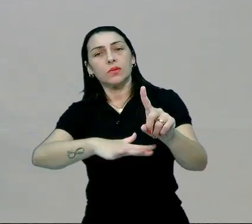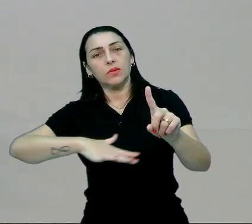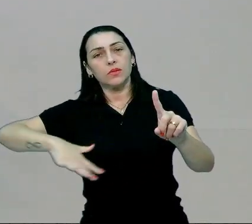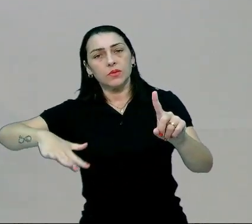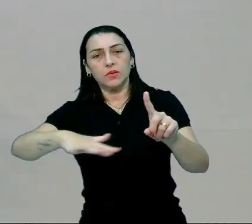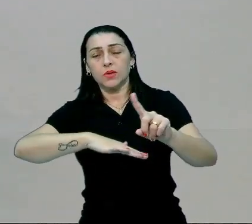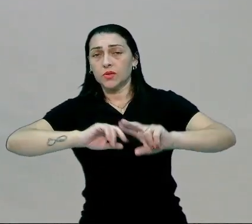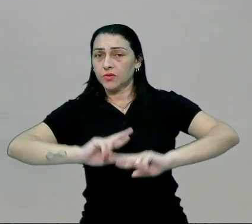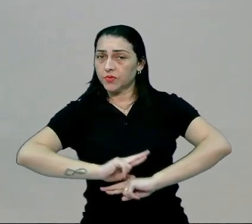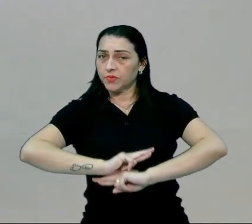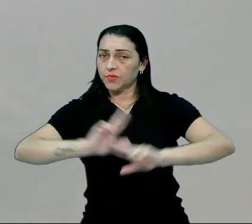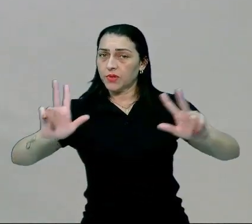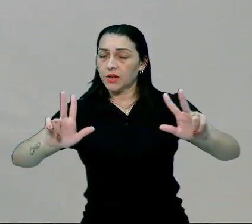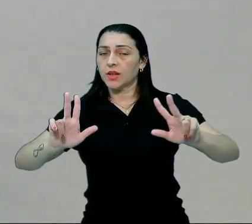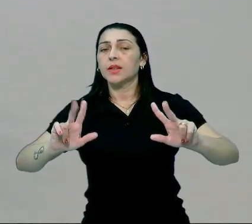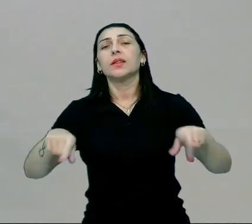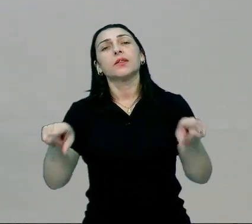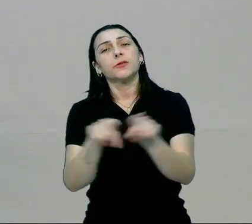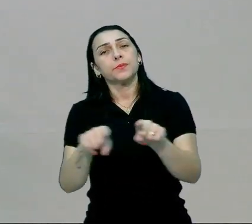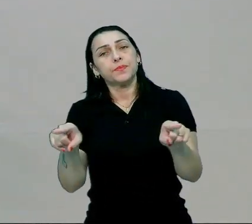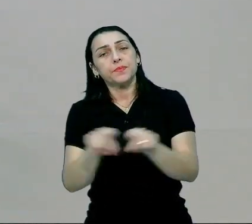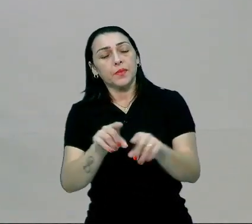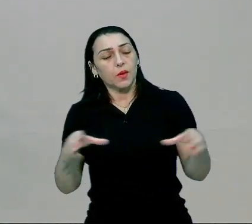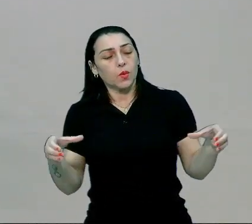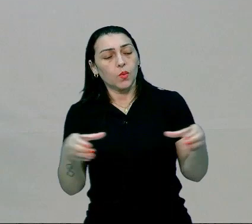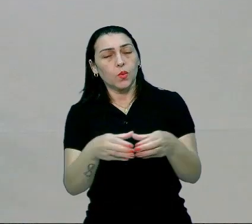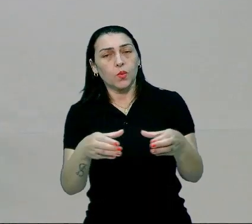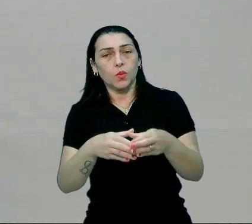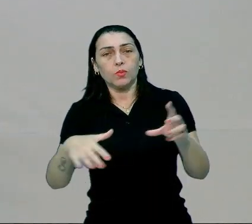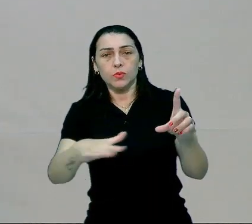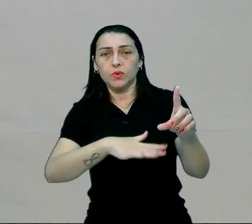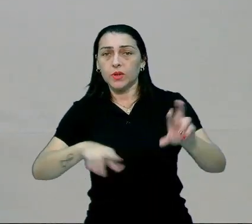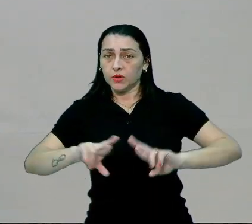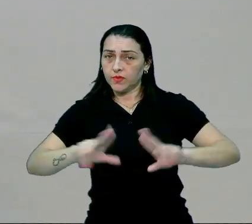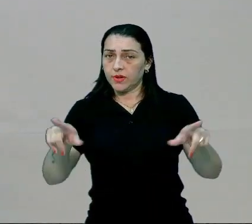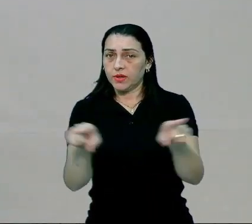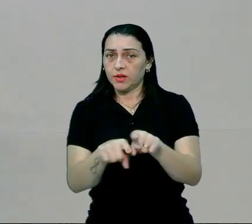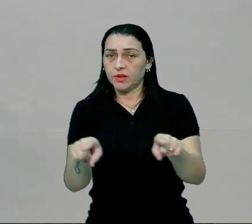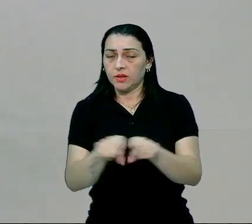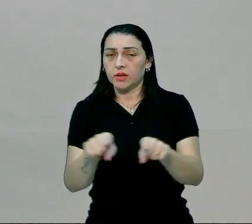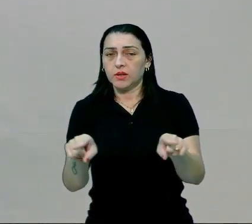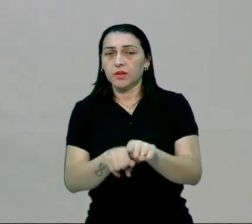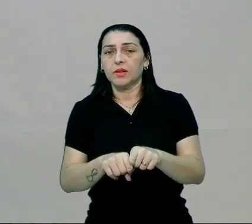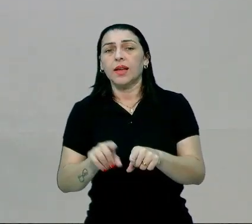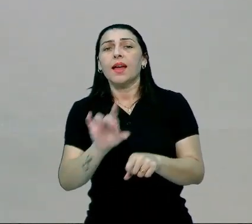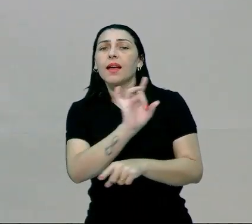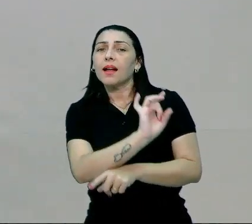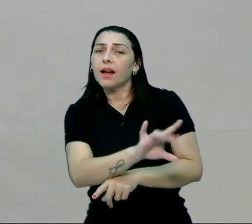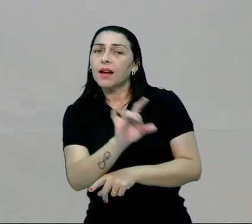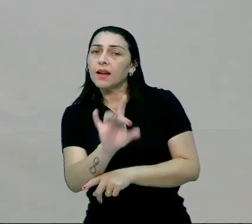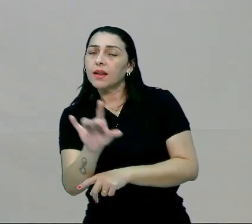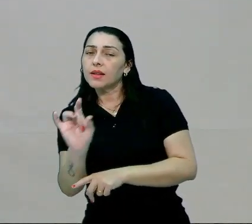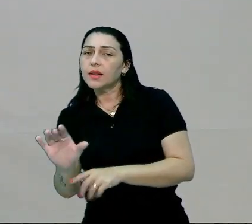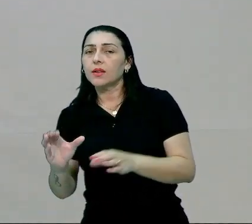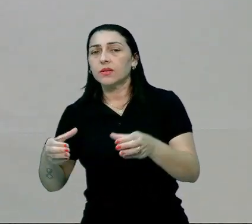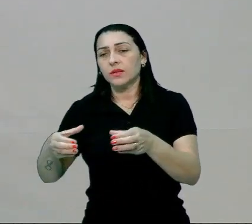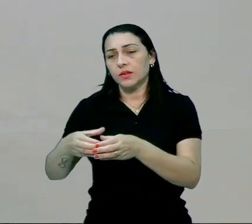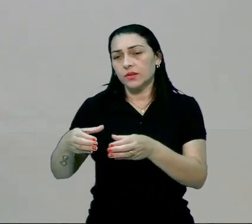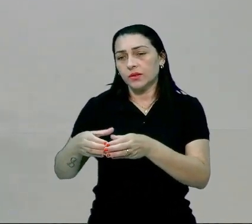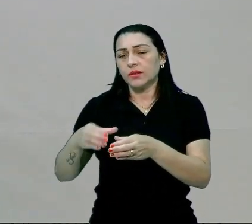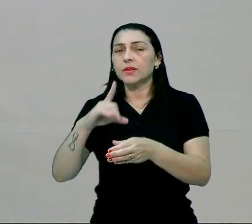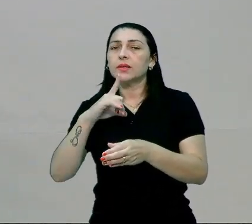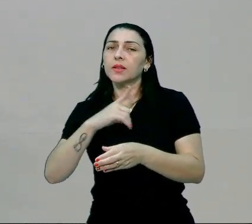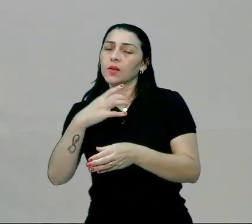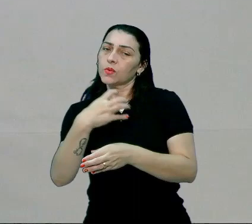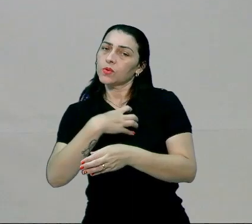sociedades distintas e até mesmo grupos sociais diferenciados, então cada um desses grupos tem